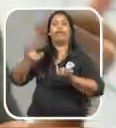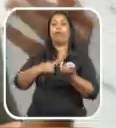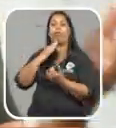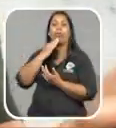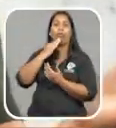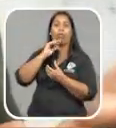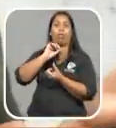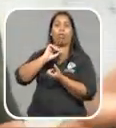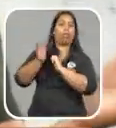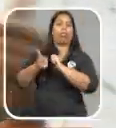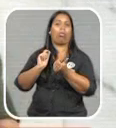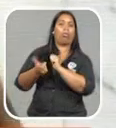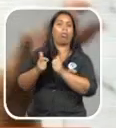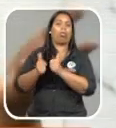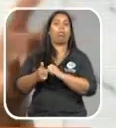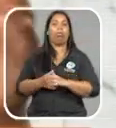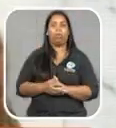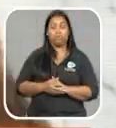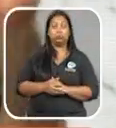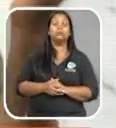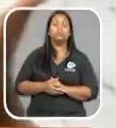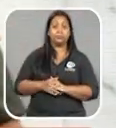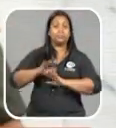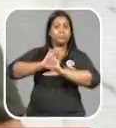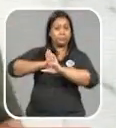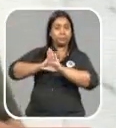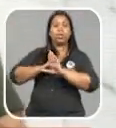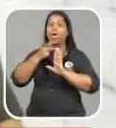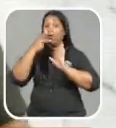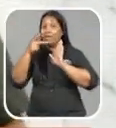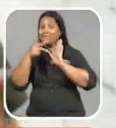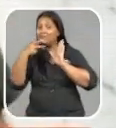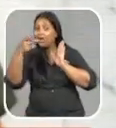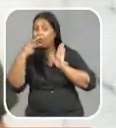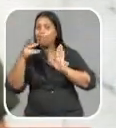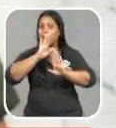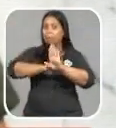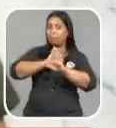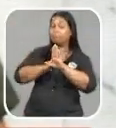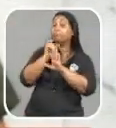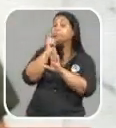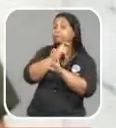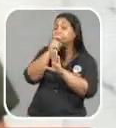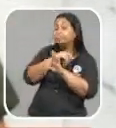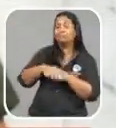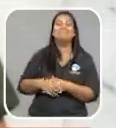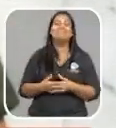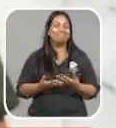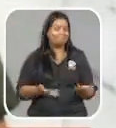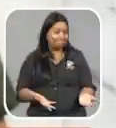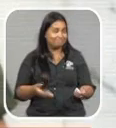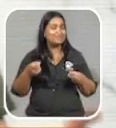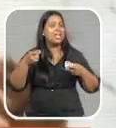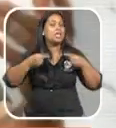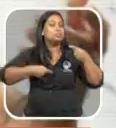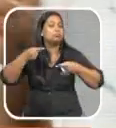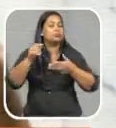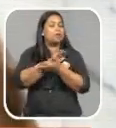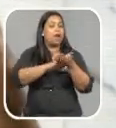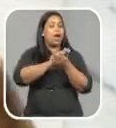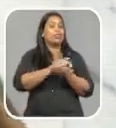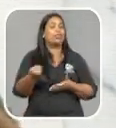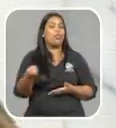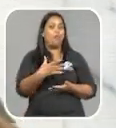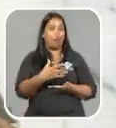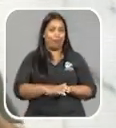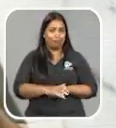estudo, gastou quase 300 mil reais sem licitação, que era para discutir um novo modelo. Esse estudo não valeu de absolutamente nada. Então,